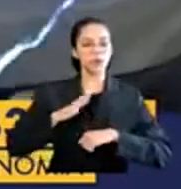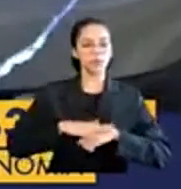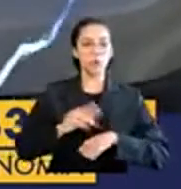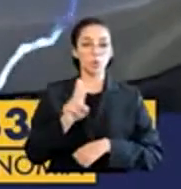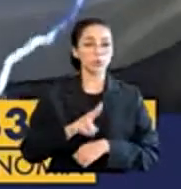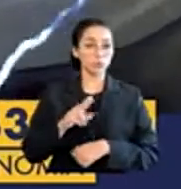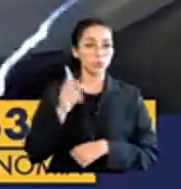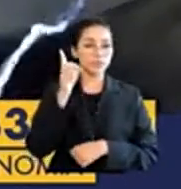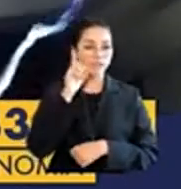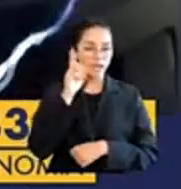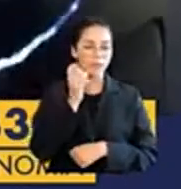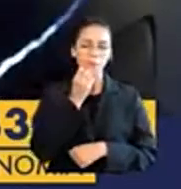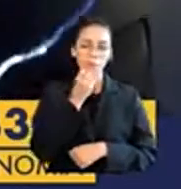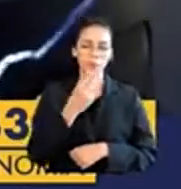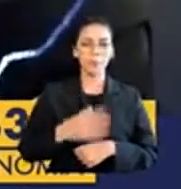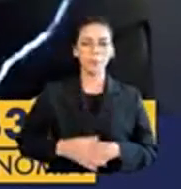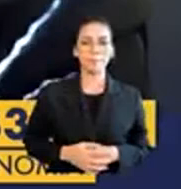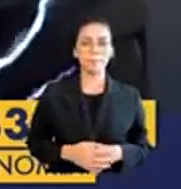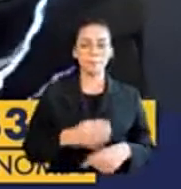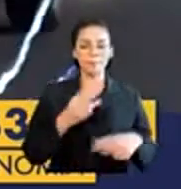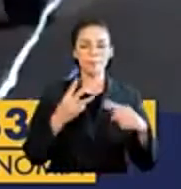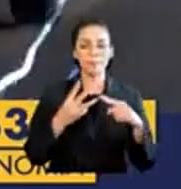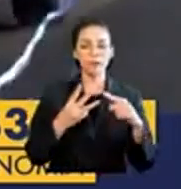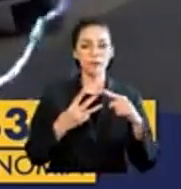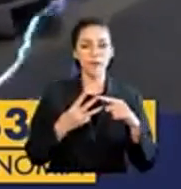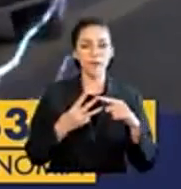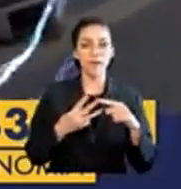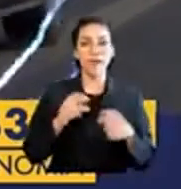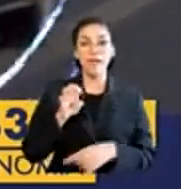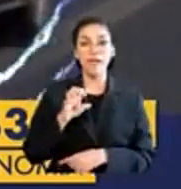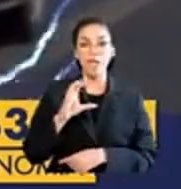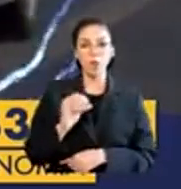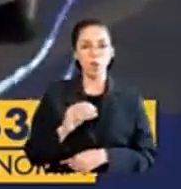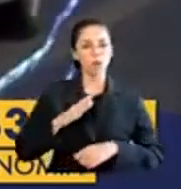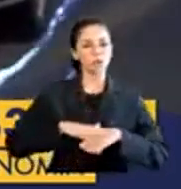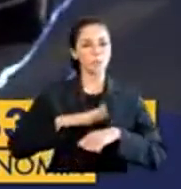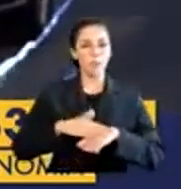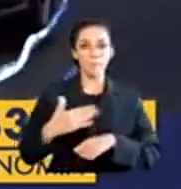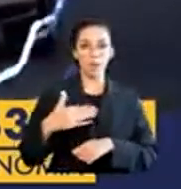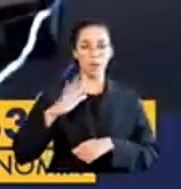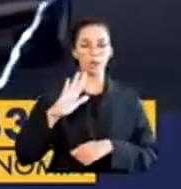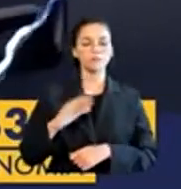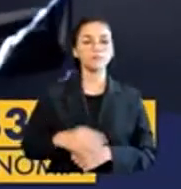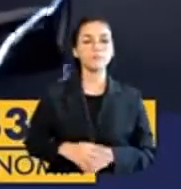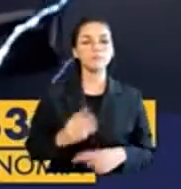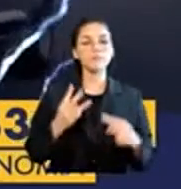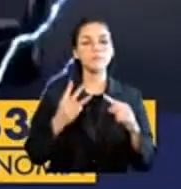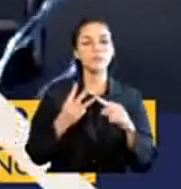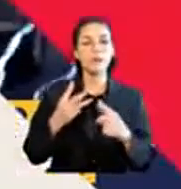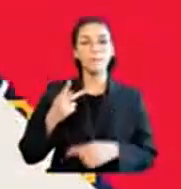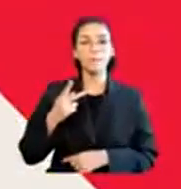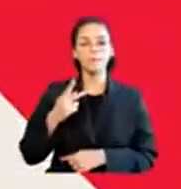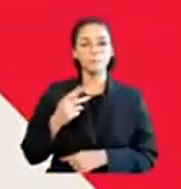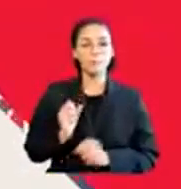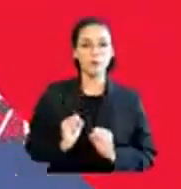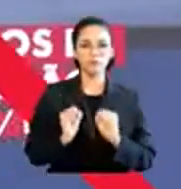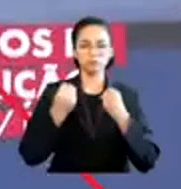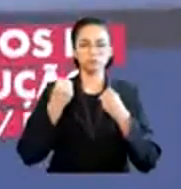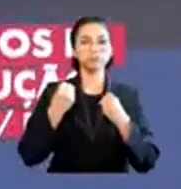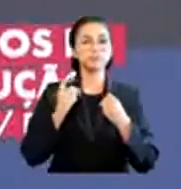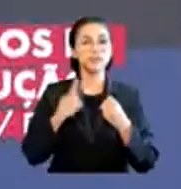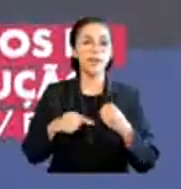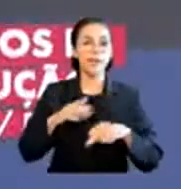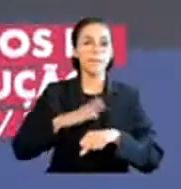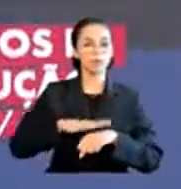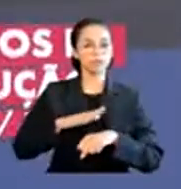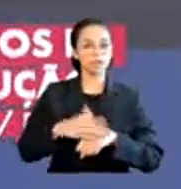que garante uma maior autonomia. E o Power, que dá um foco na potência e no torque máximos, sendo ideal para cargas. Com tudo isso,